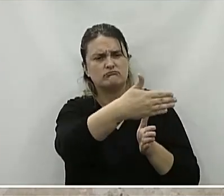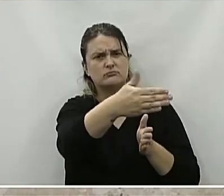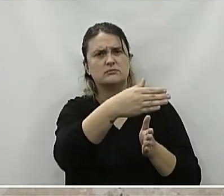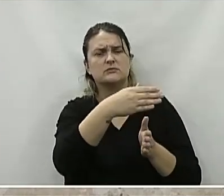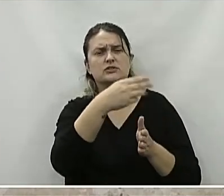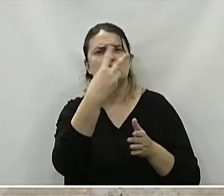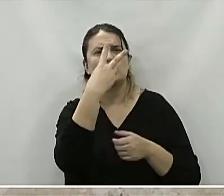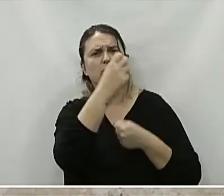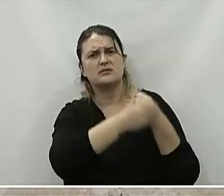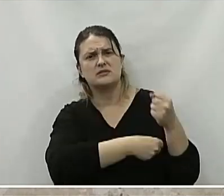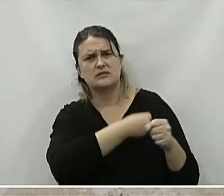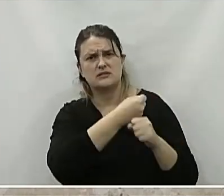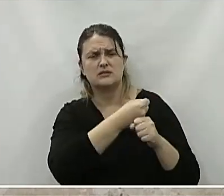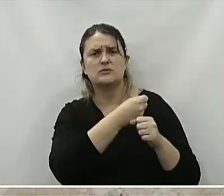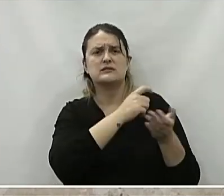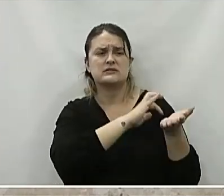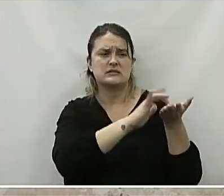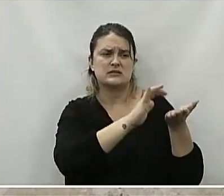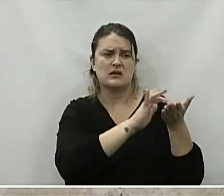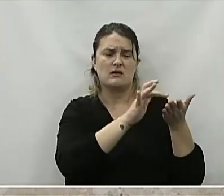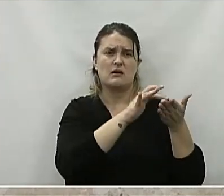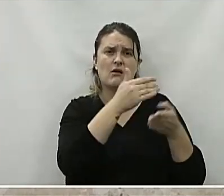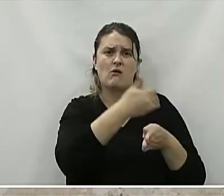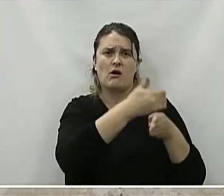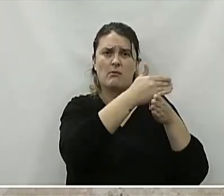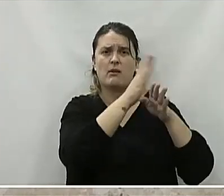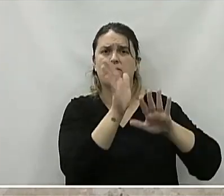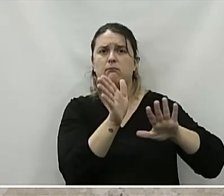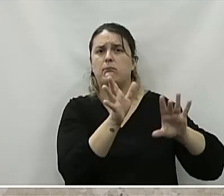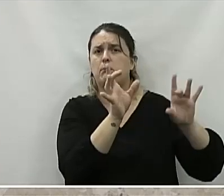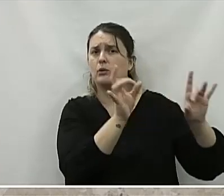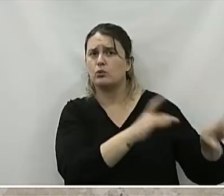mais de 2 anos a Secretaria de Obras ficou abandonada.